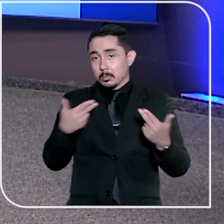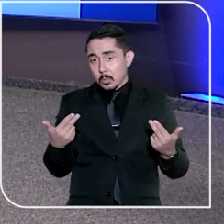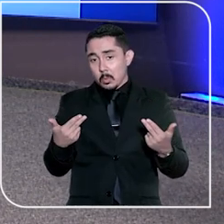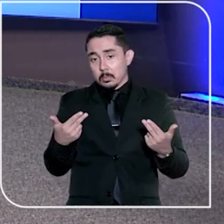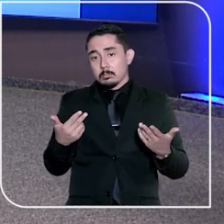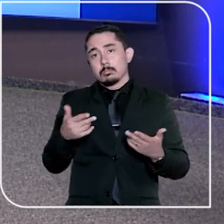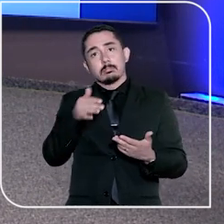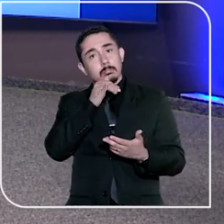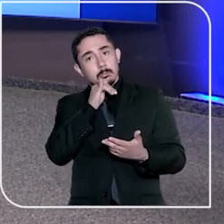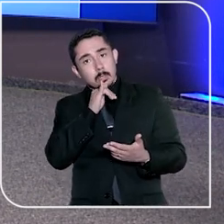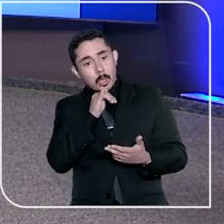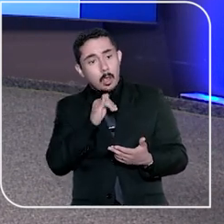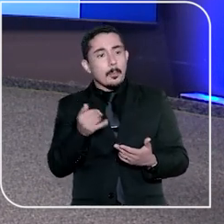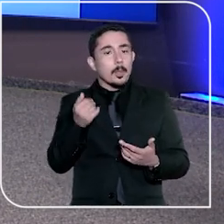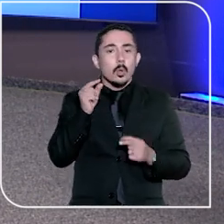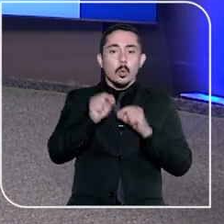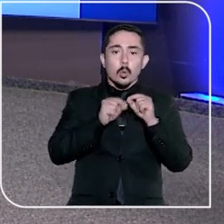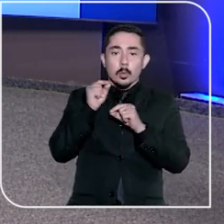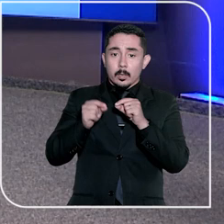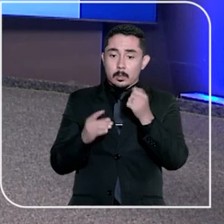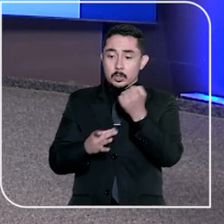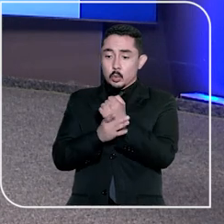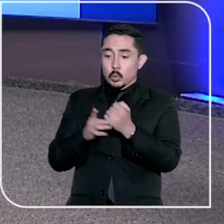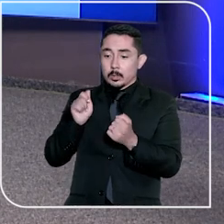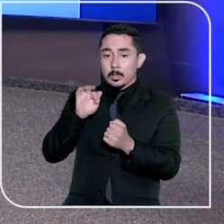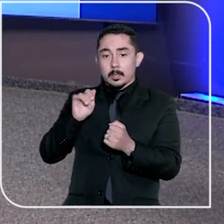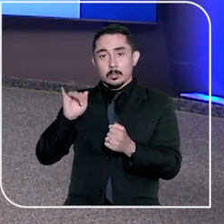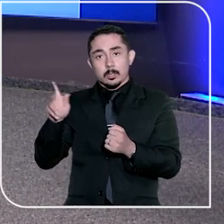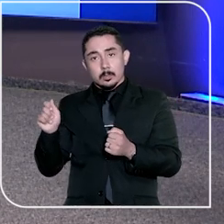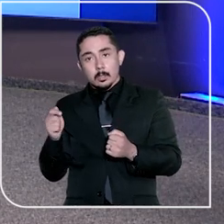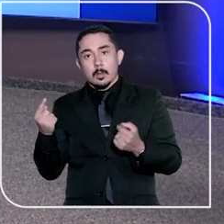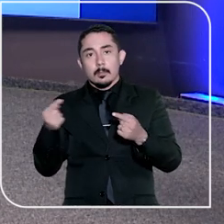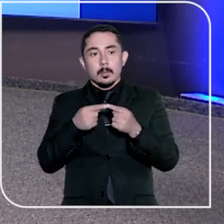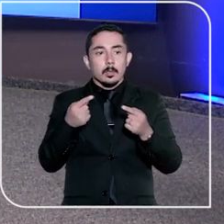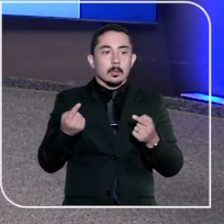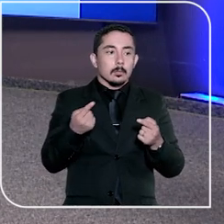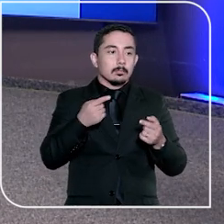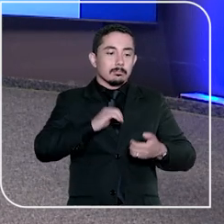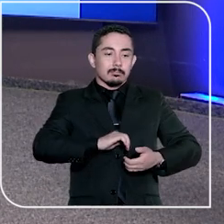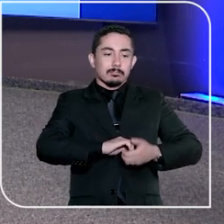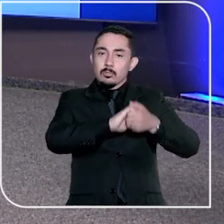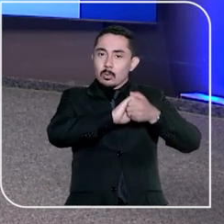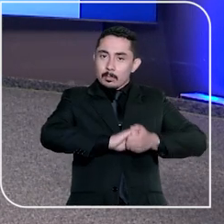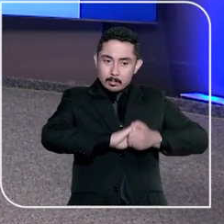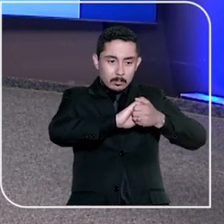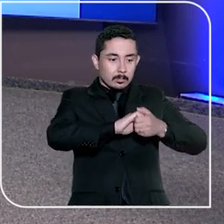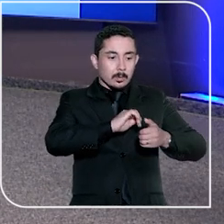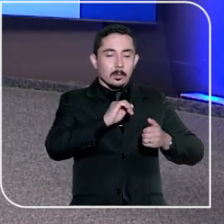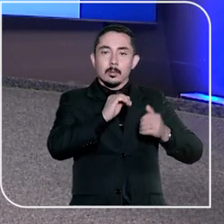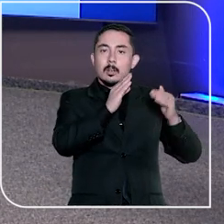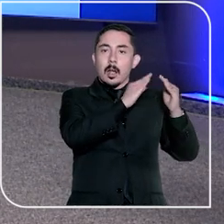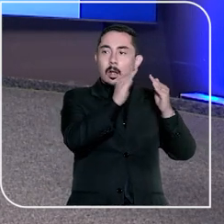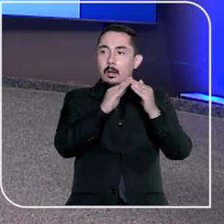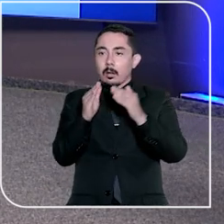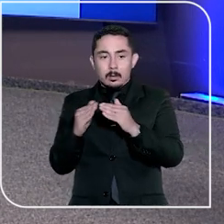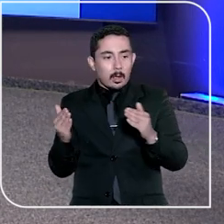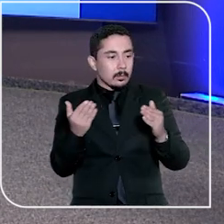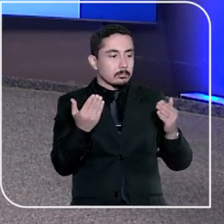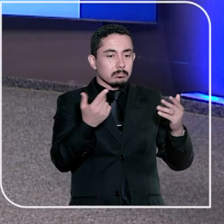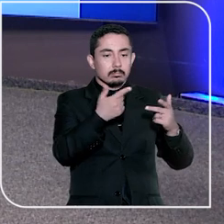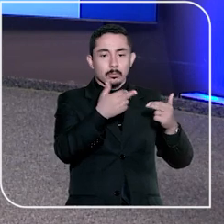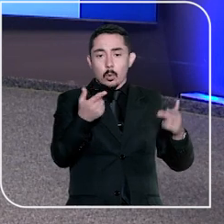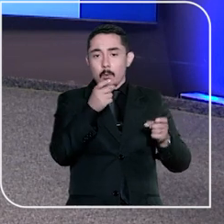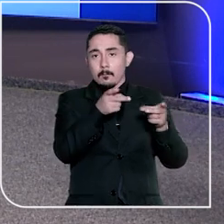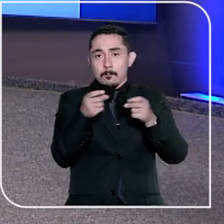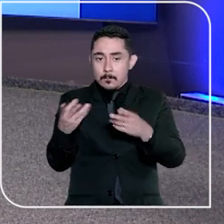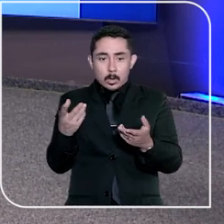reportagem um exemplo muito comum do uso do seguro garantia é em negociações imobili onde o comprador